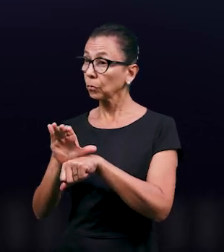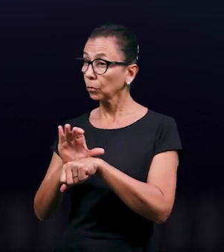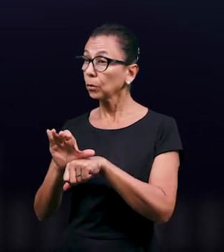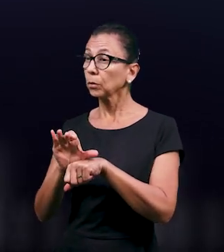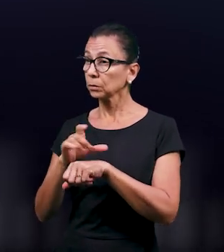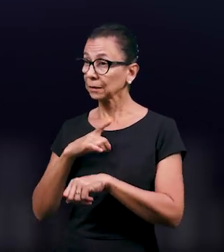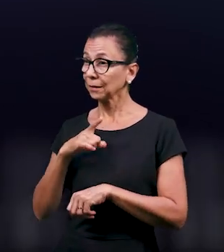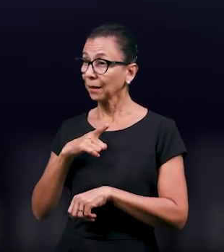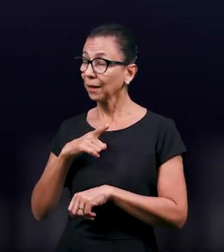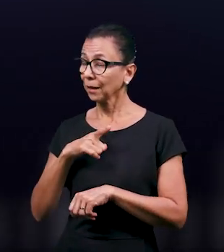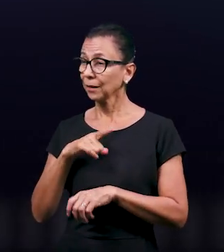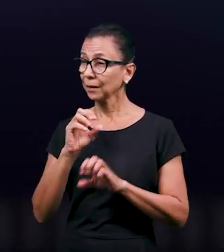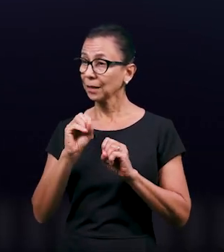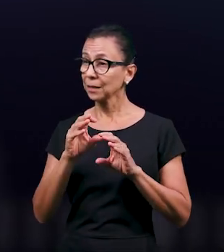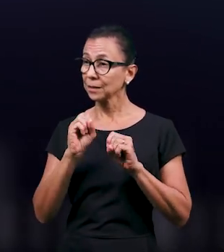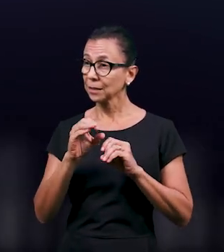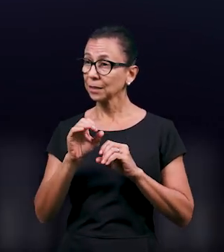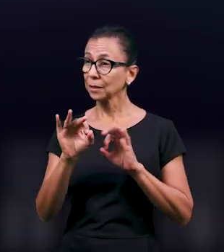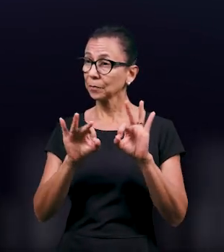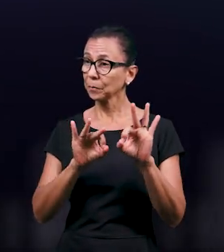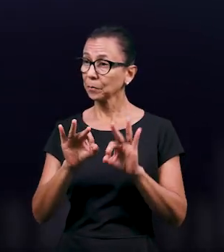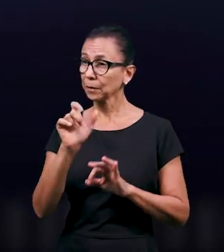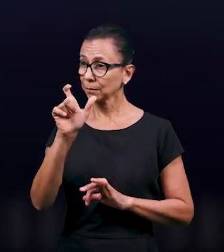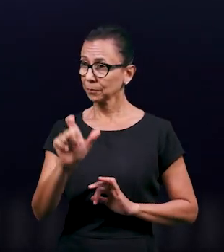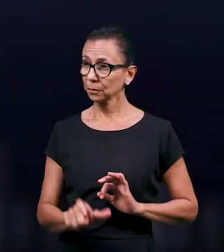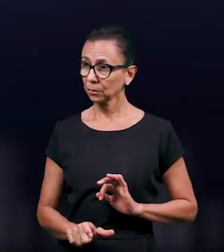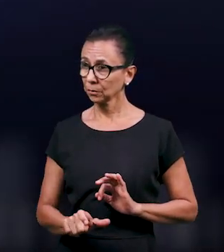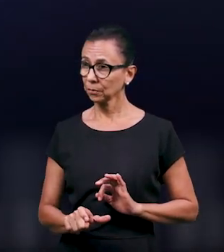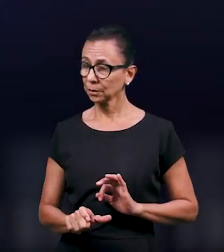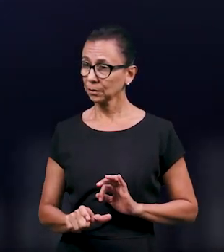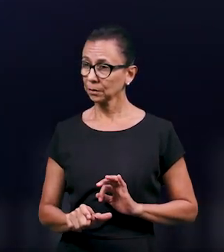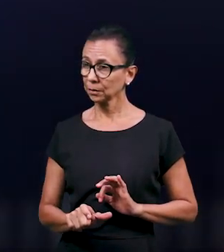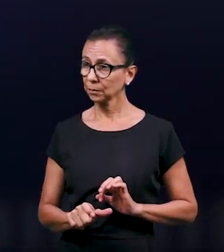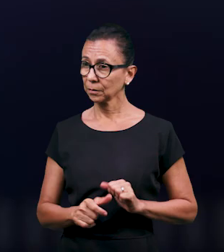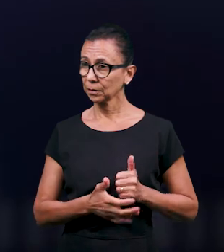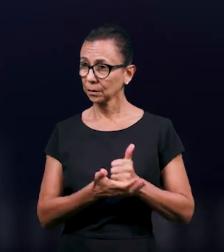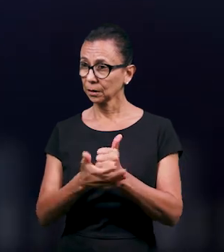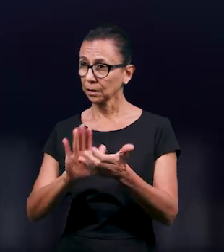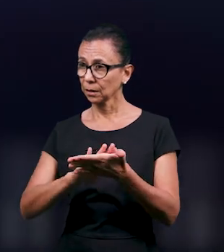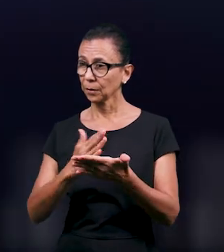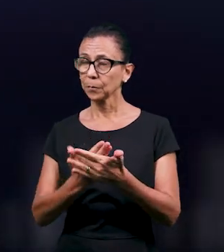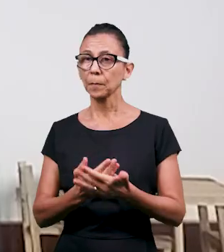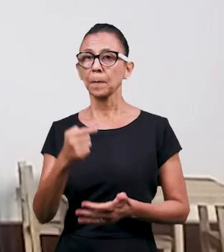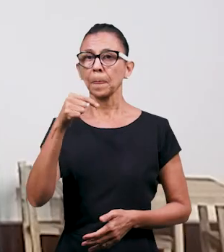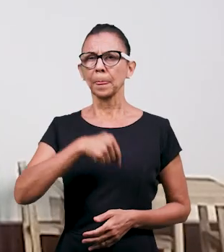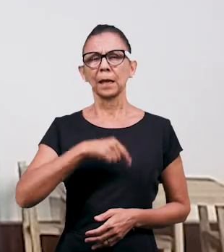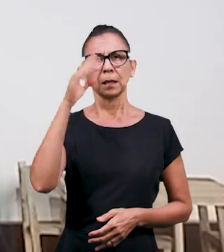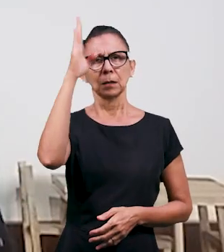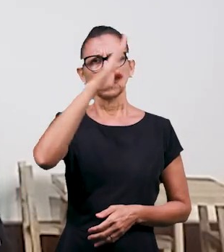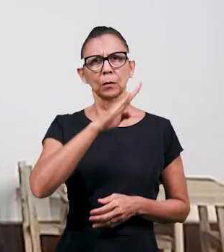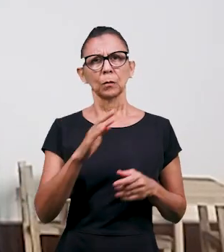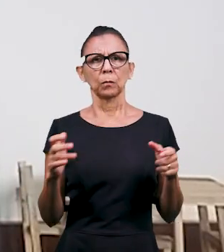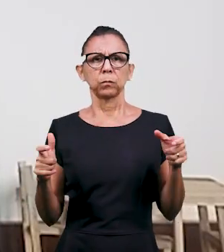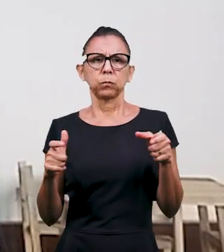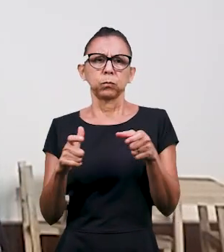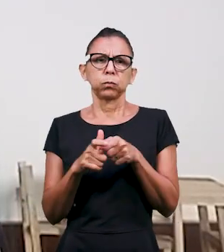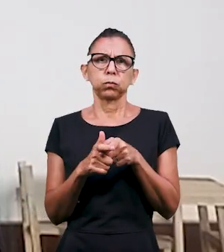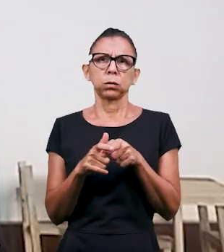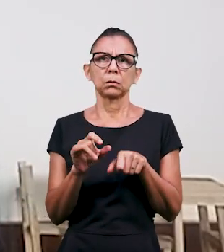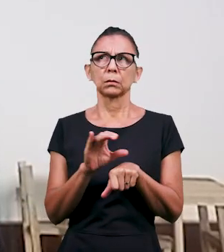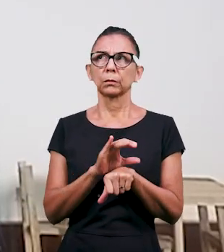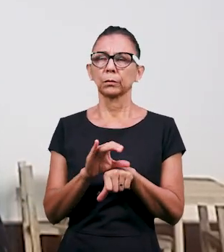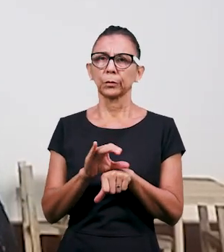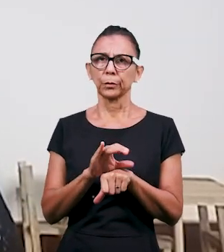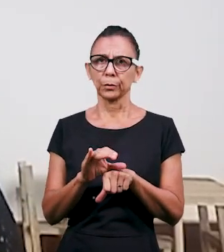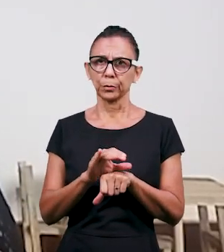E existem cursos que preparem as pessoas nesse sentido? Olha, aqui no Brasil nós temos uma escassez